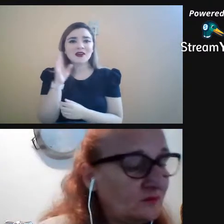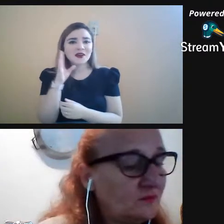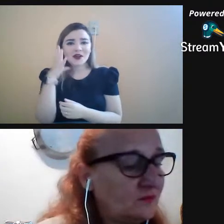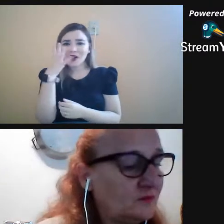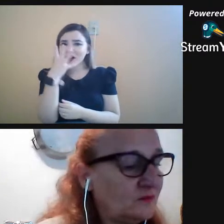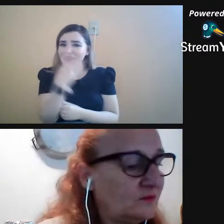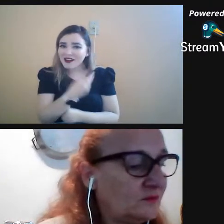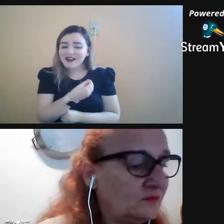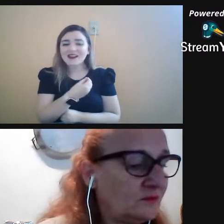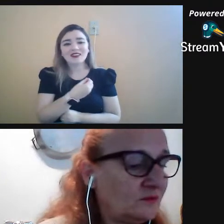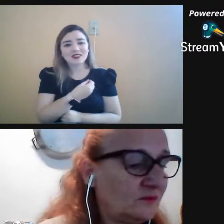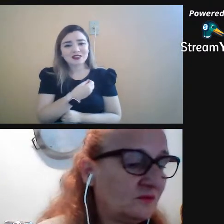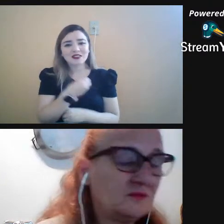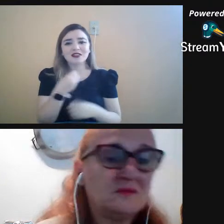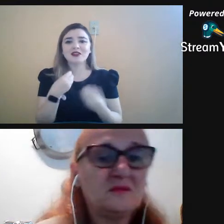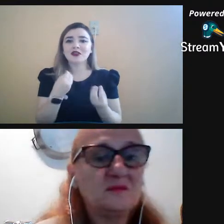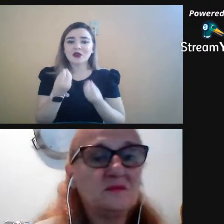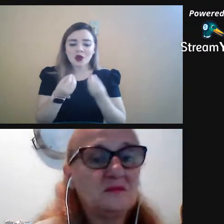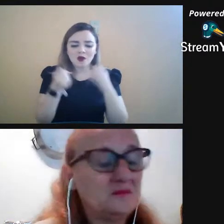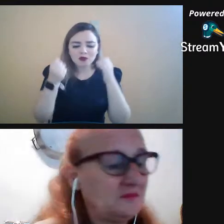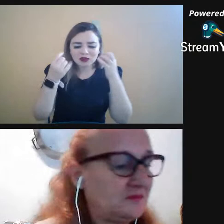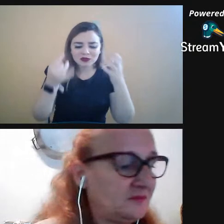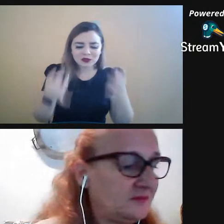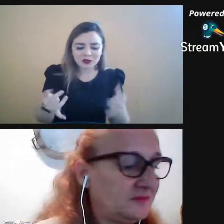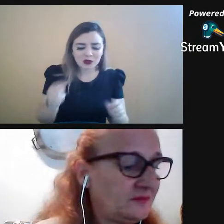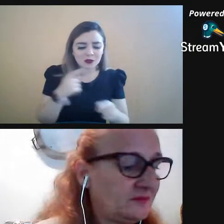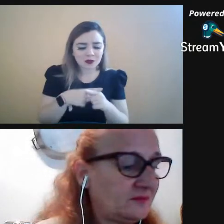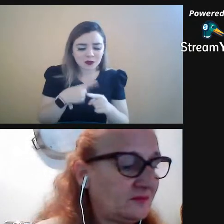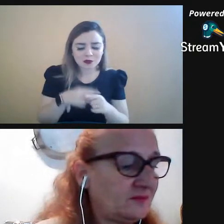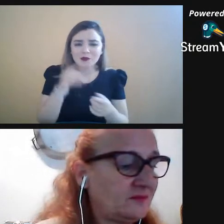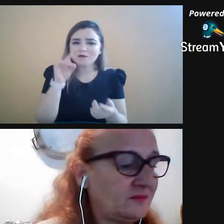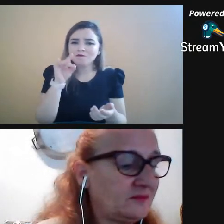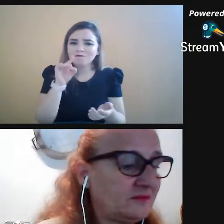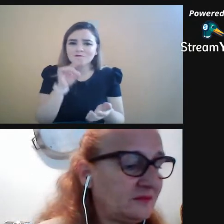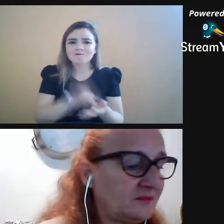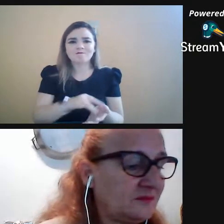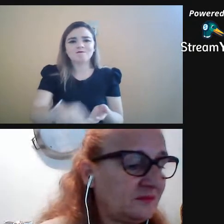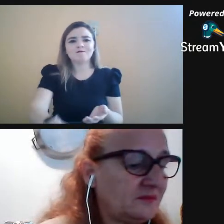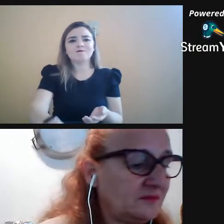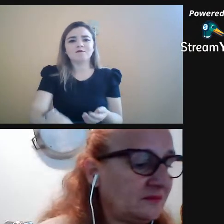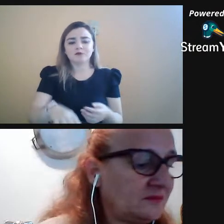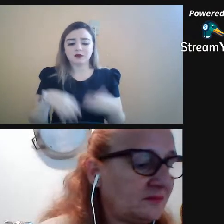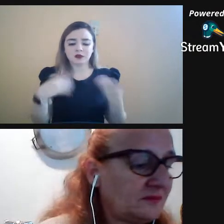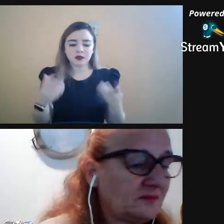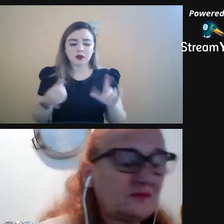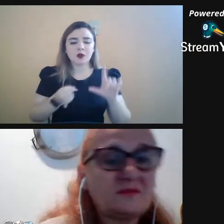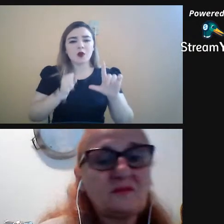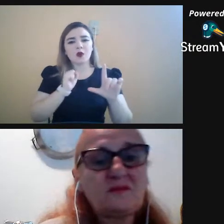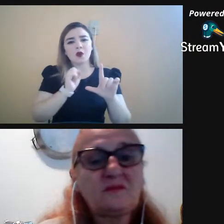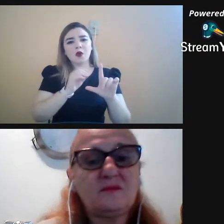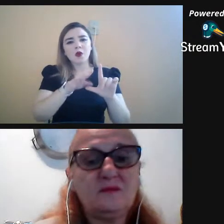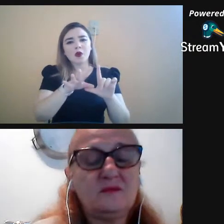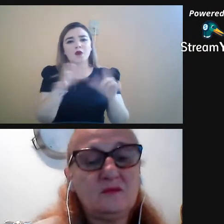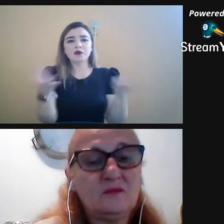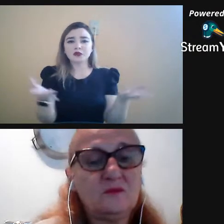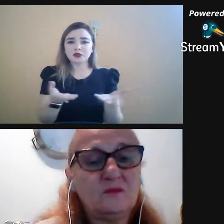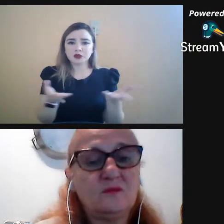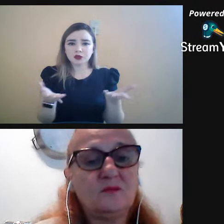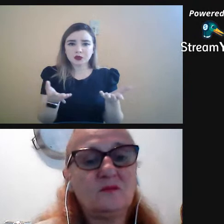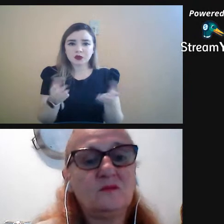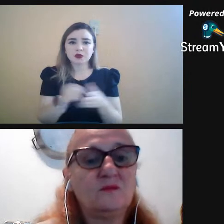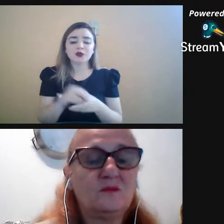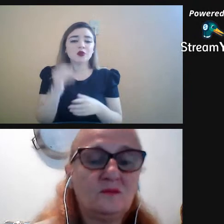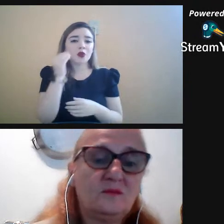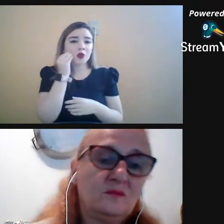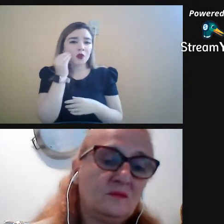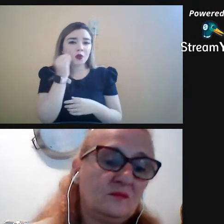lindo, sabe, a fala dele, porque é exatamente isso. Então, a live de hoje, ela se propõe a fazer